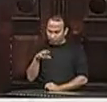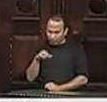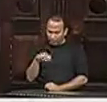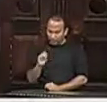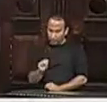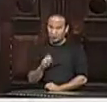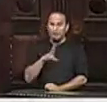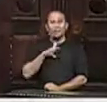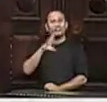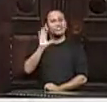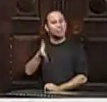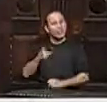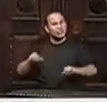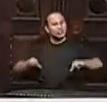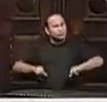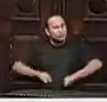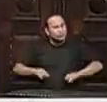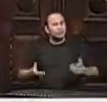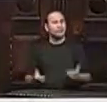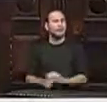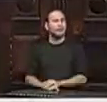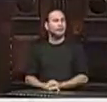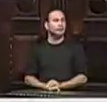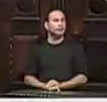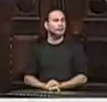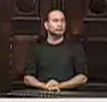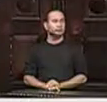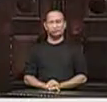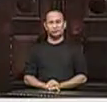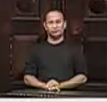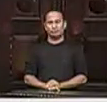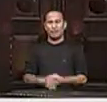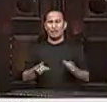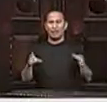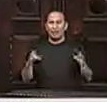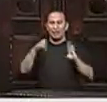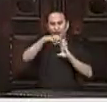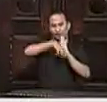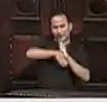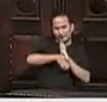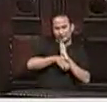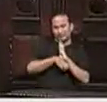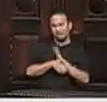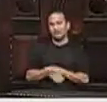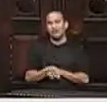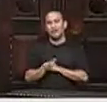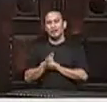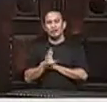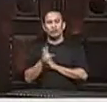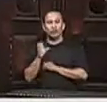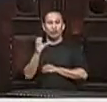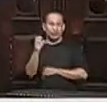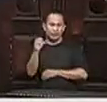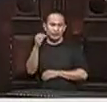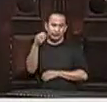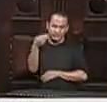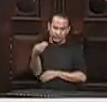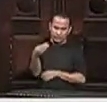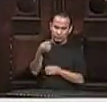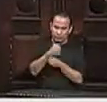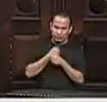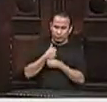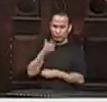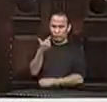sofremos as contingências da Emenda Constitucional 93 de